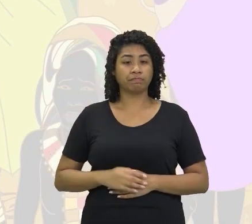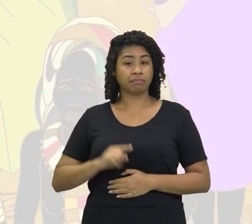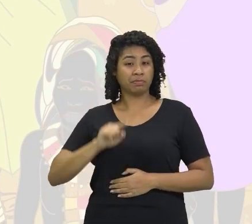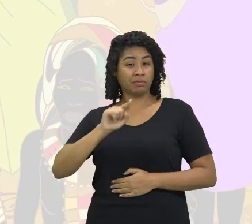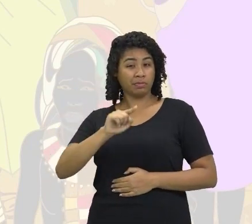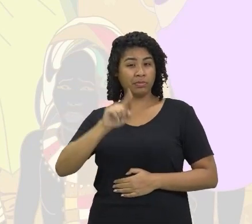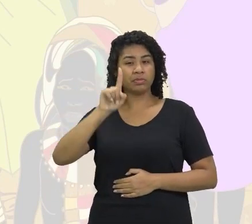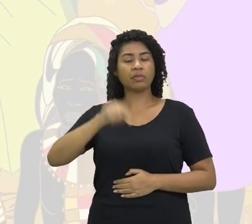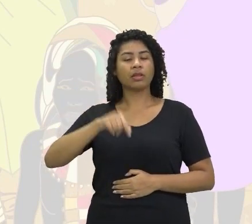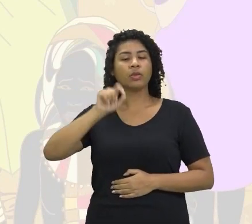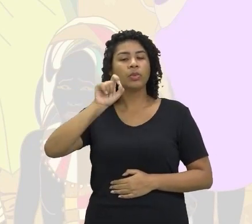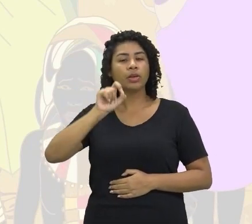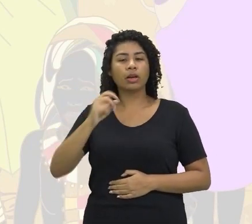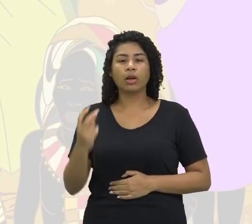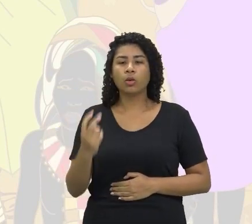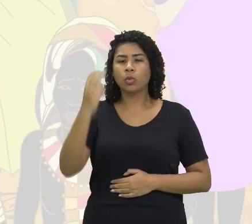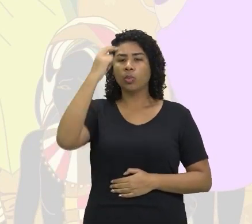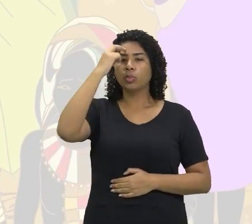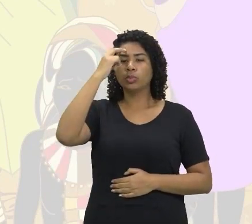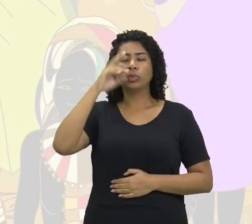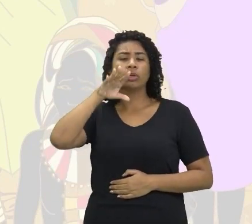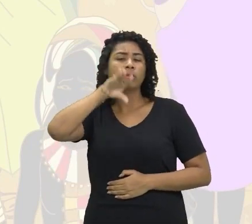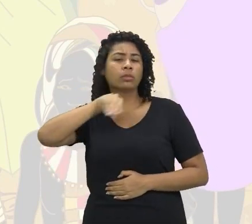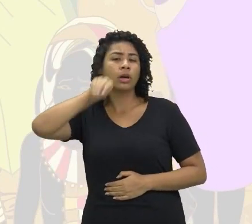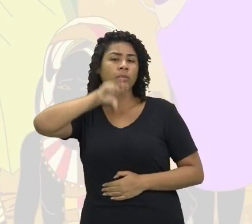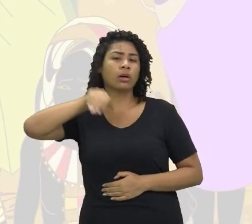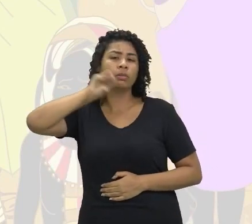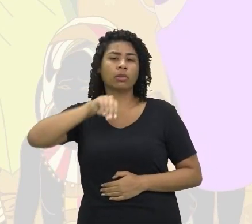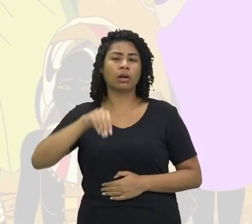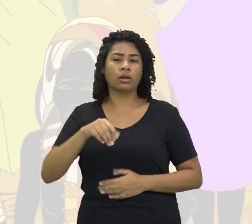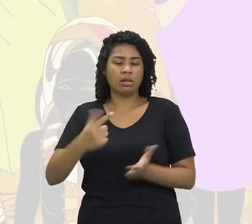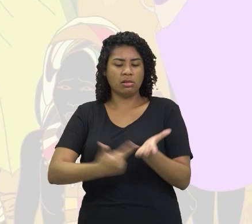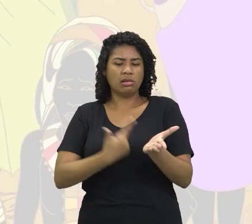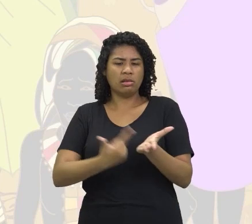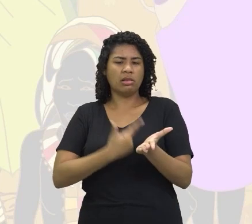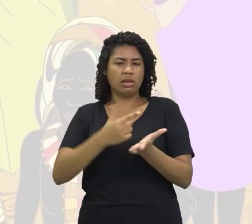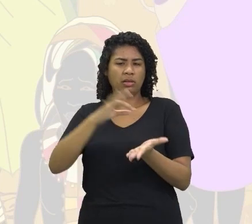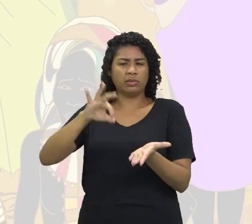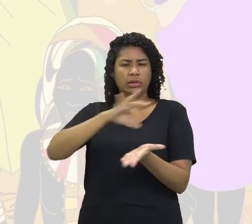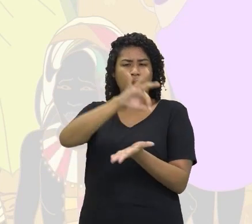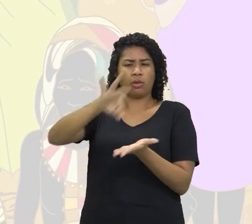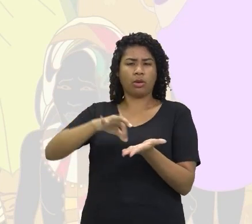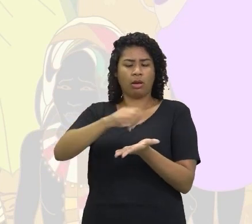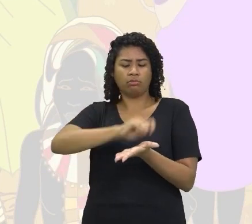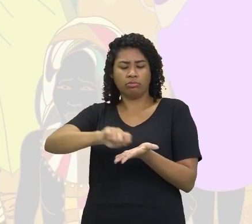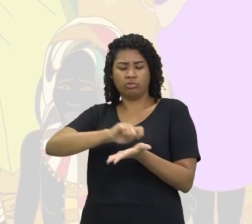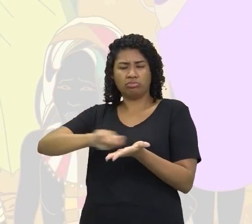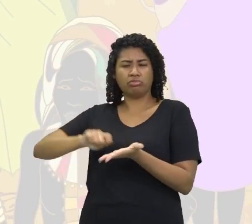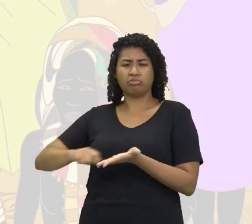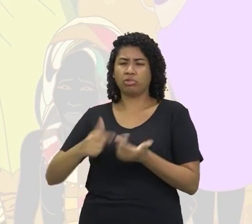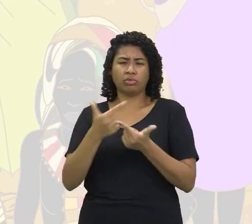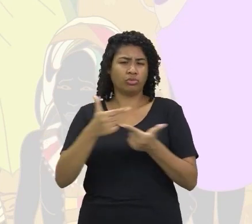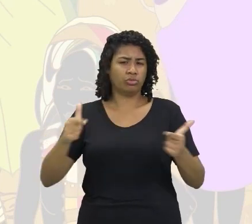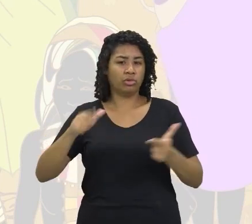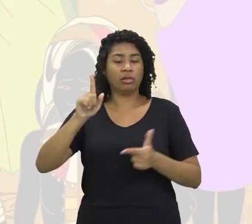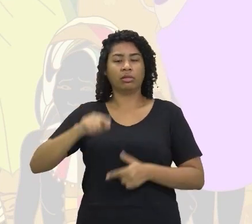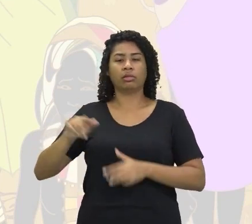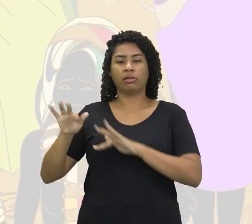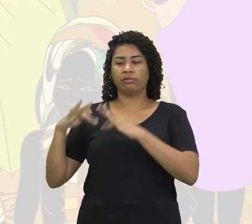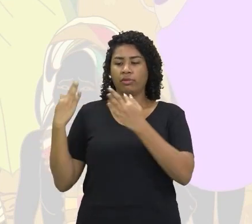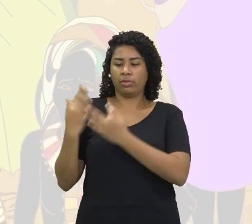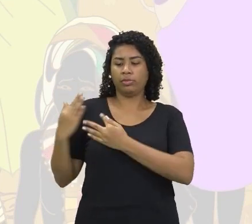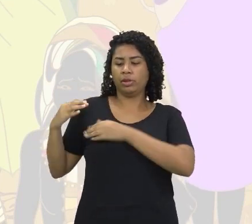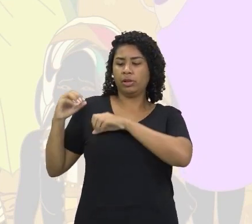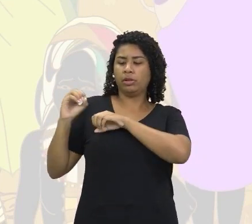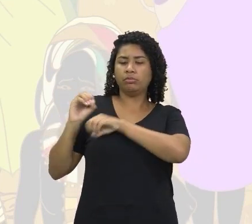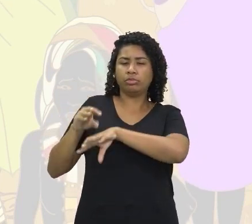né? Eles não têm escrita, né? Não tem um livro sagrado. Além da questão da cultura oral,